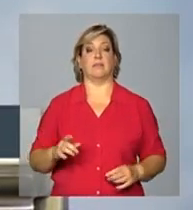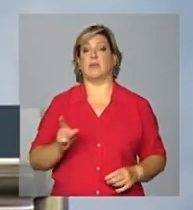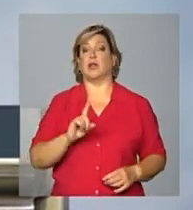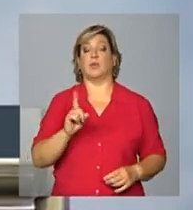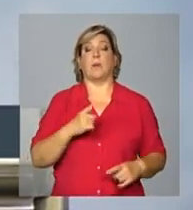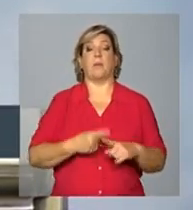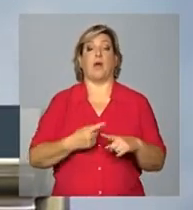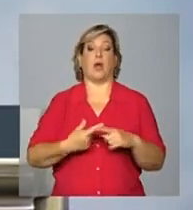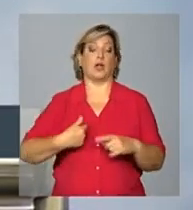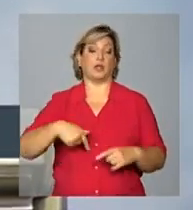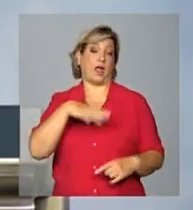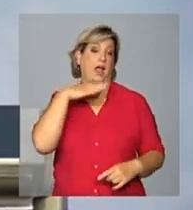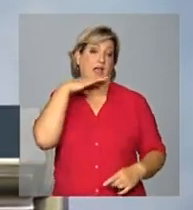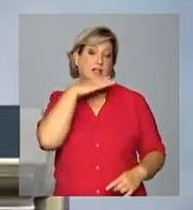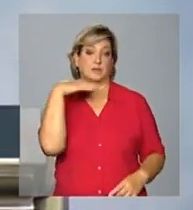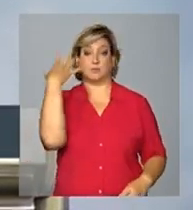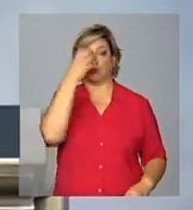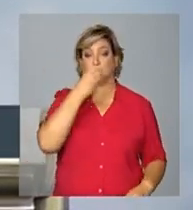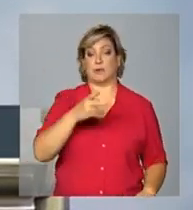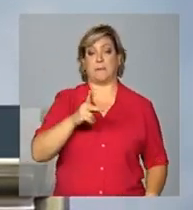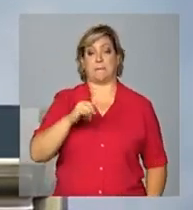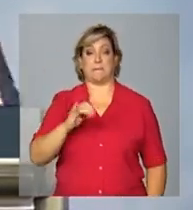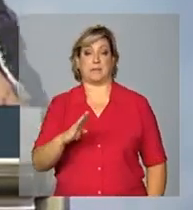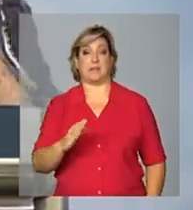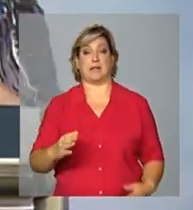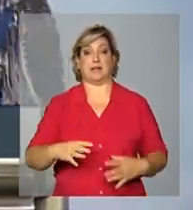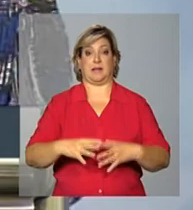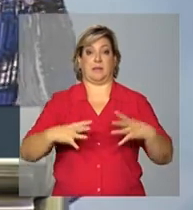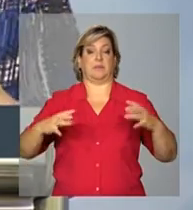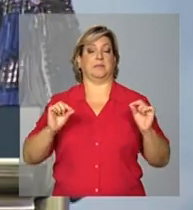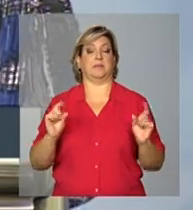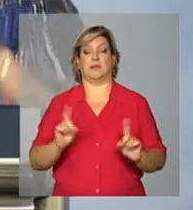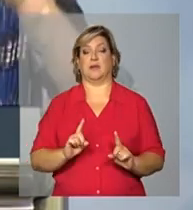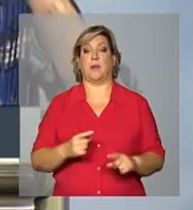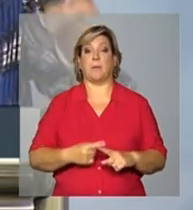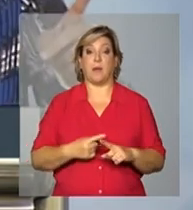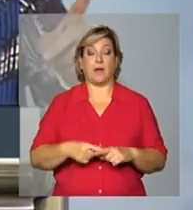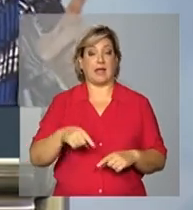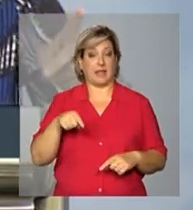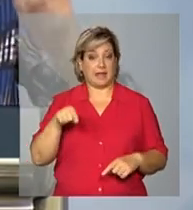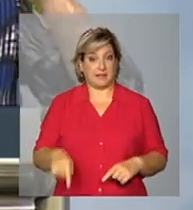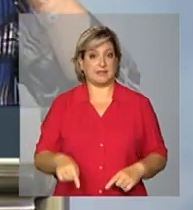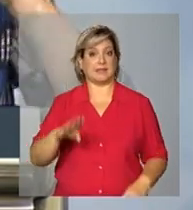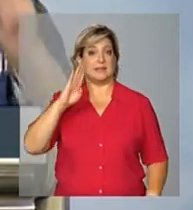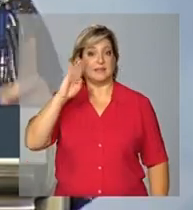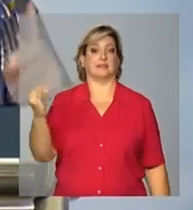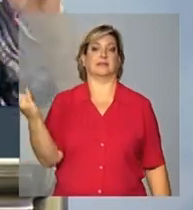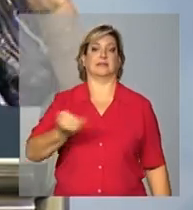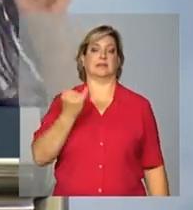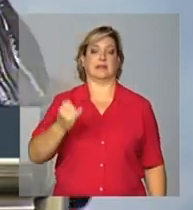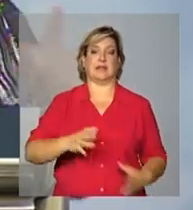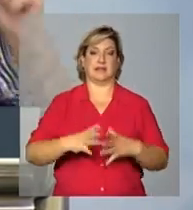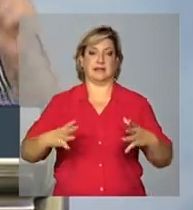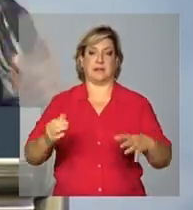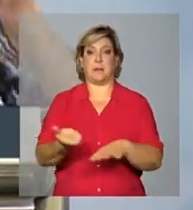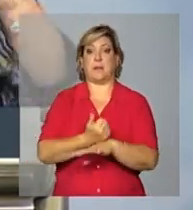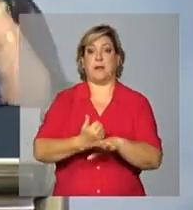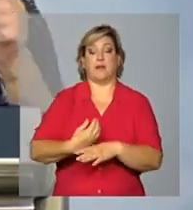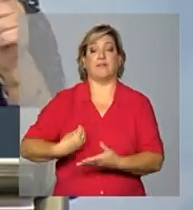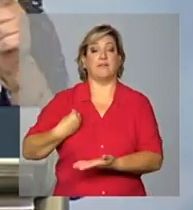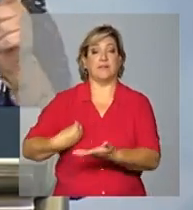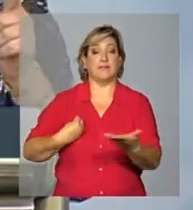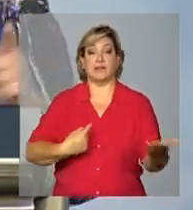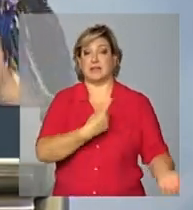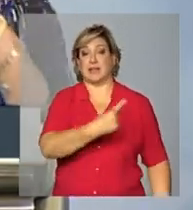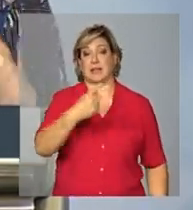nós achamos bonito falar que o PIB cresceu. Vai crescer porque isso é essencial para a melhoria de vida de